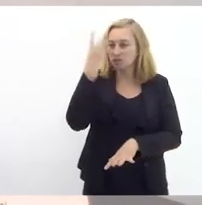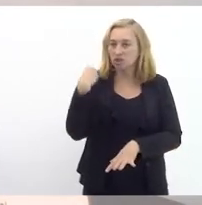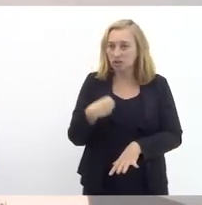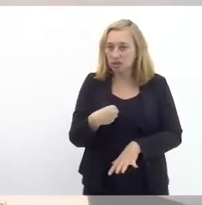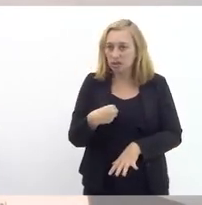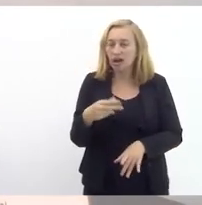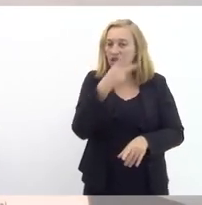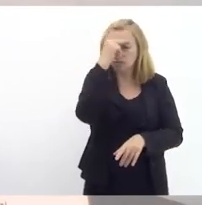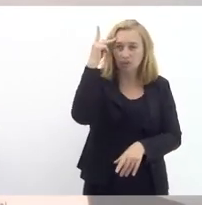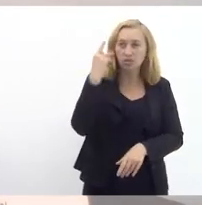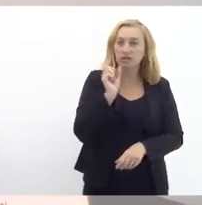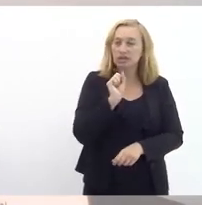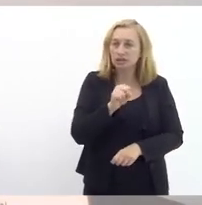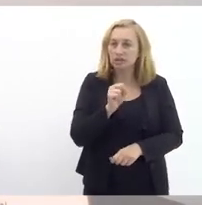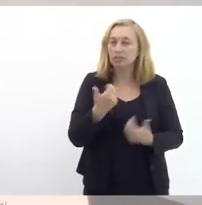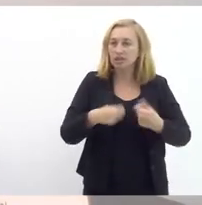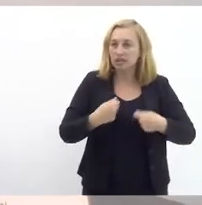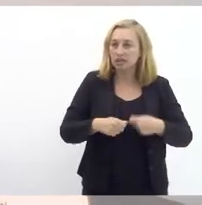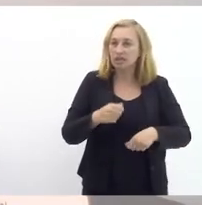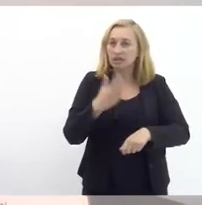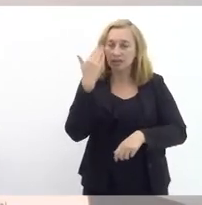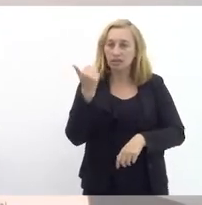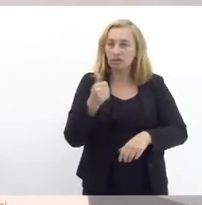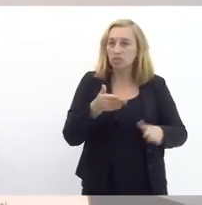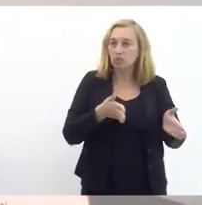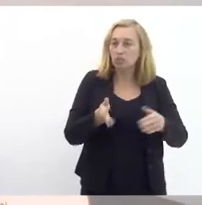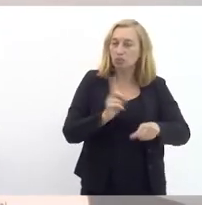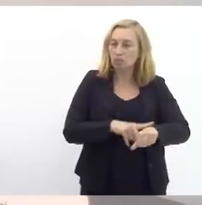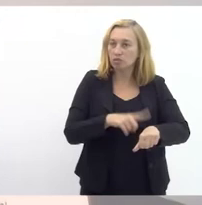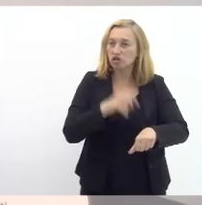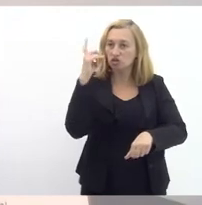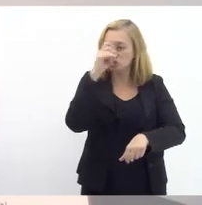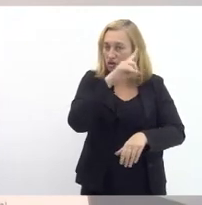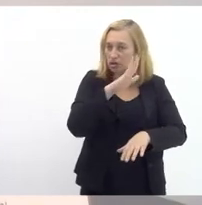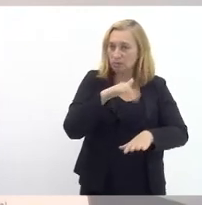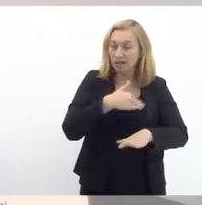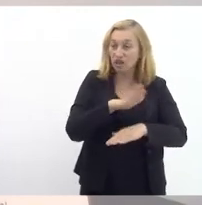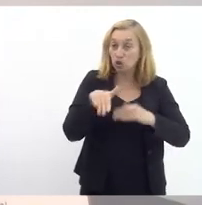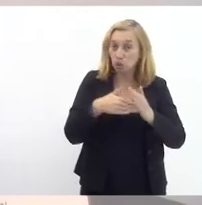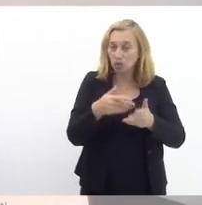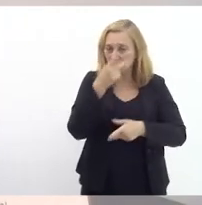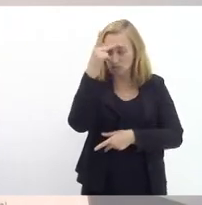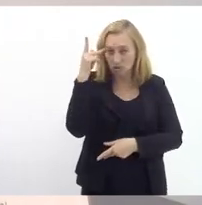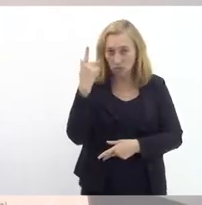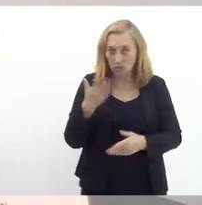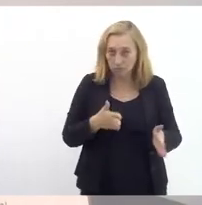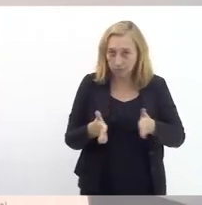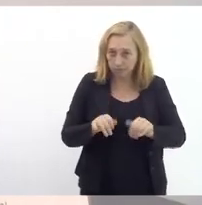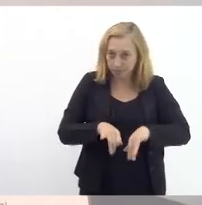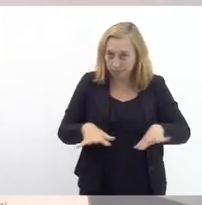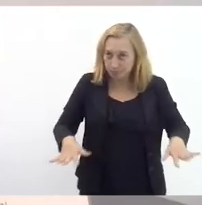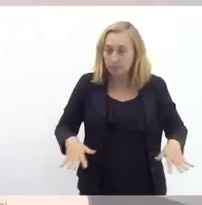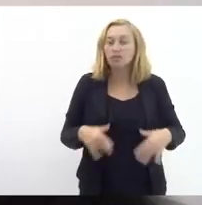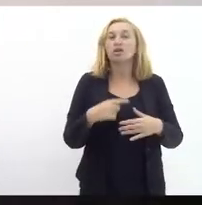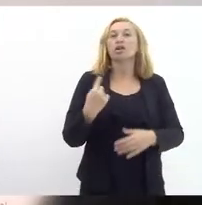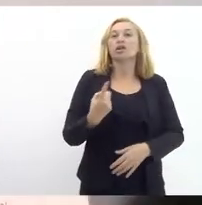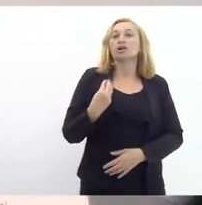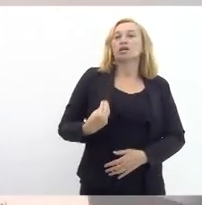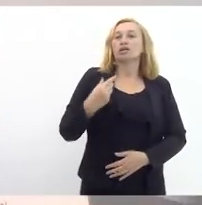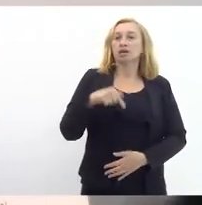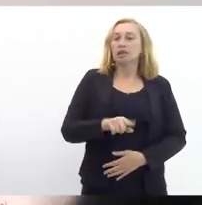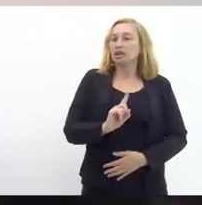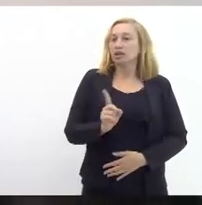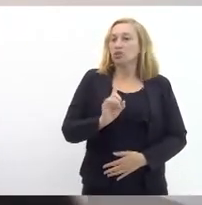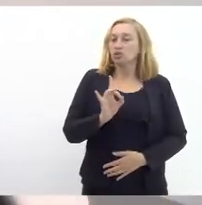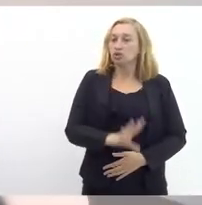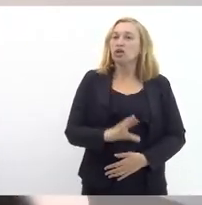realmente as pessoas têm que saber que o momento da pandemia foi um momento difícil para todos, certo? Então, nós estamos aqui, não só